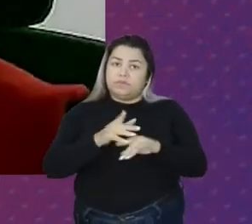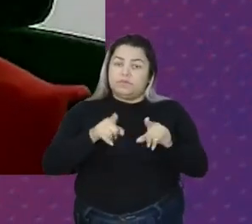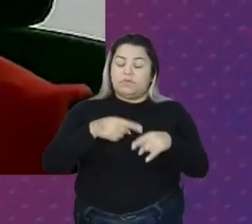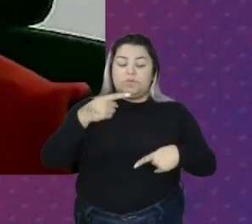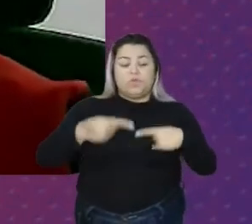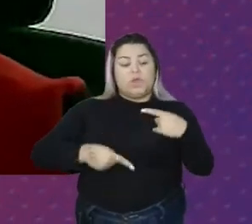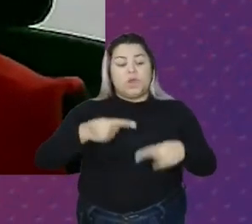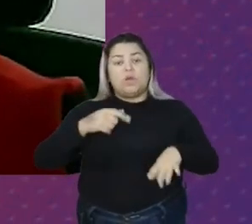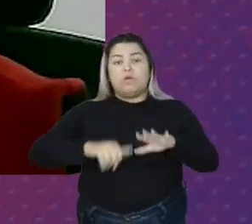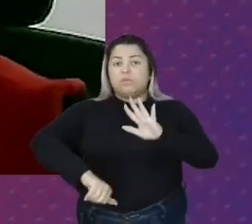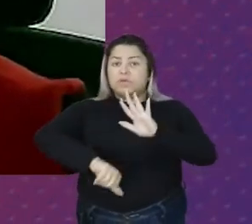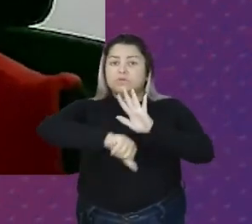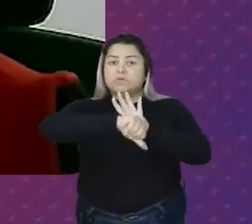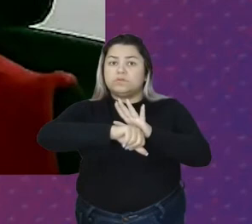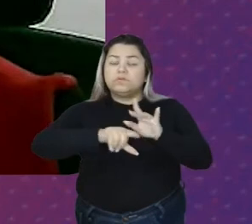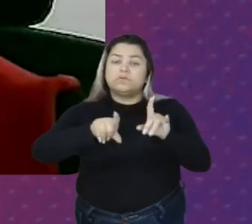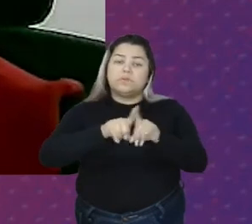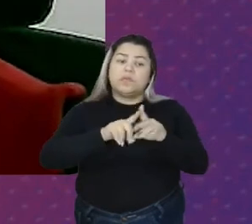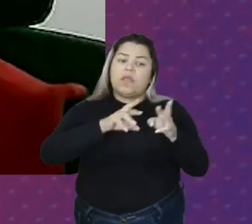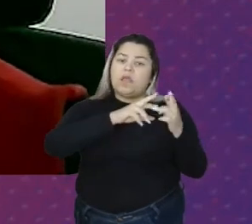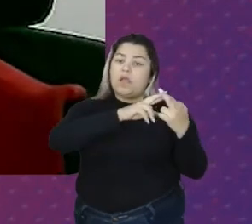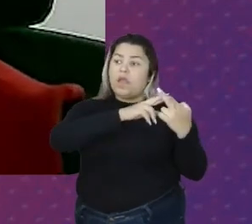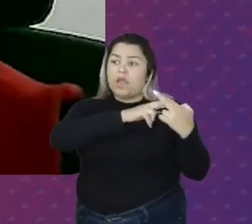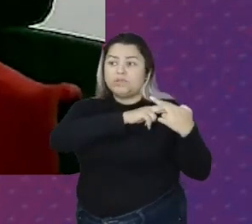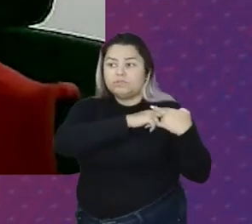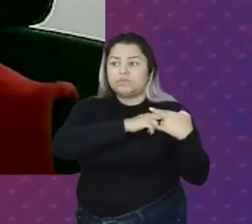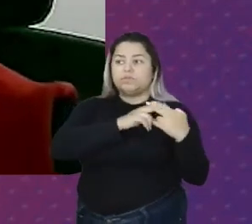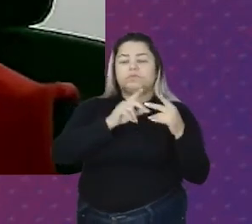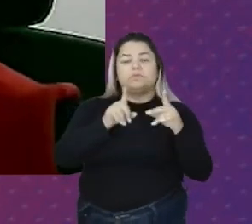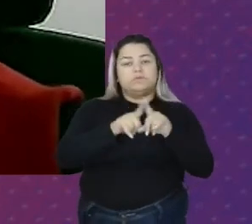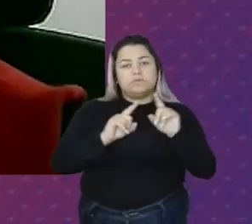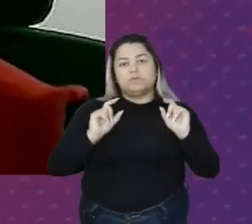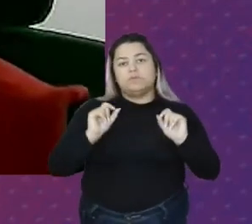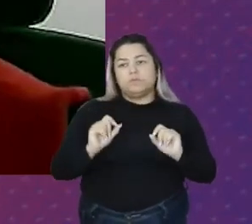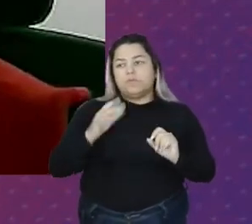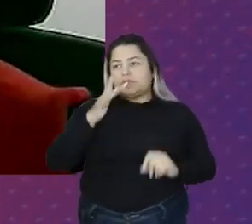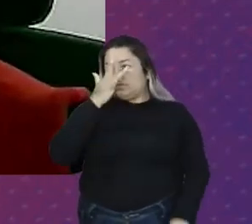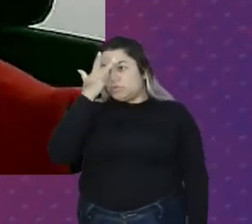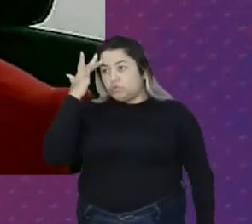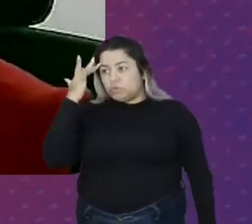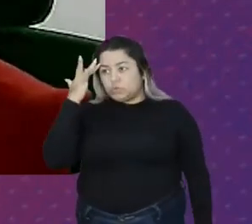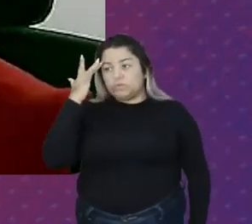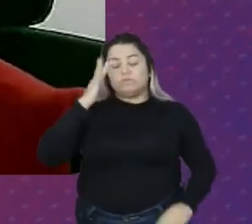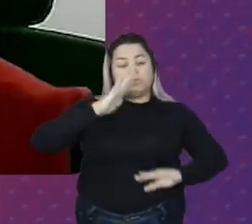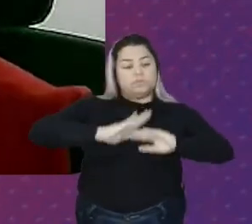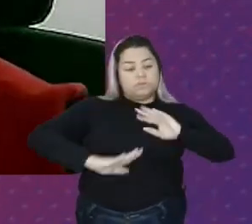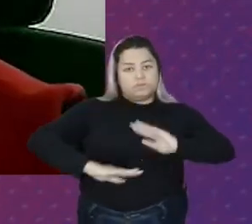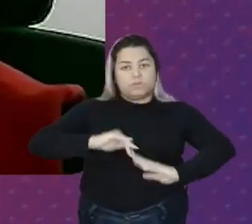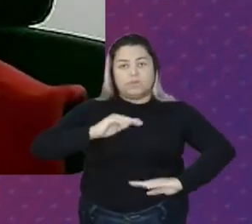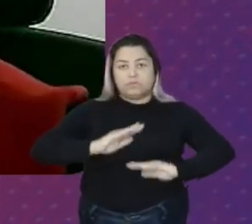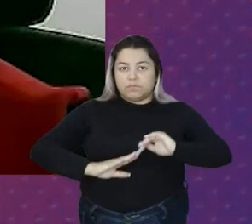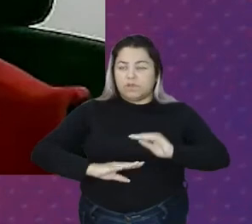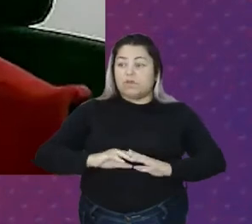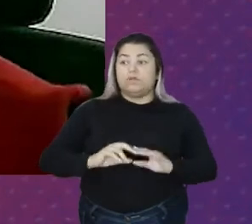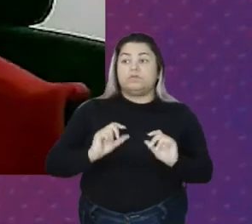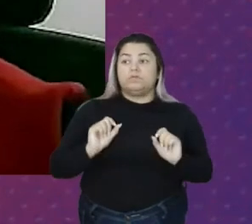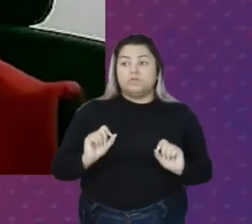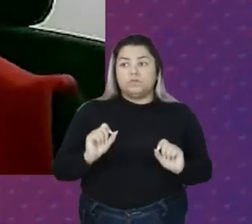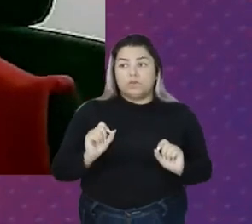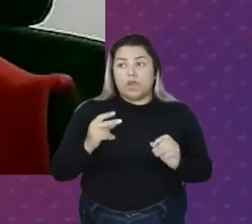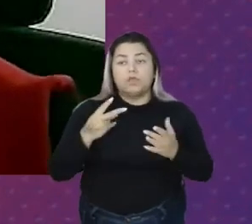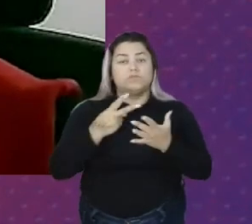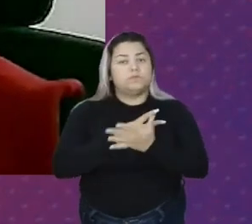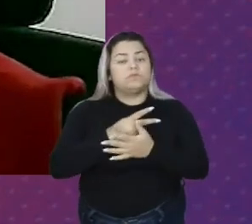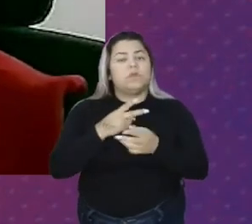como crime e, portanto, responsabilizar os autores dessas práticas. No entanto, nós